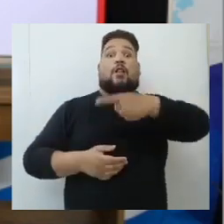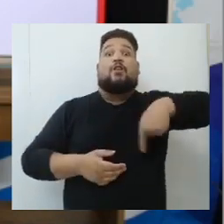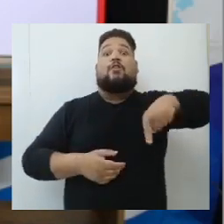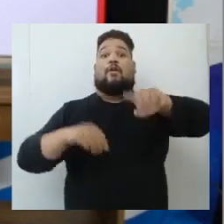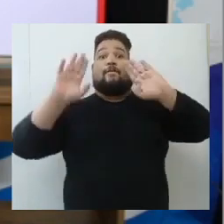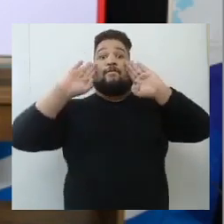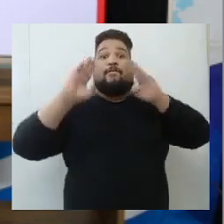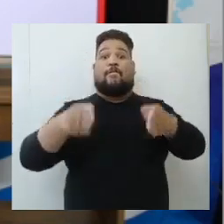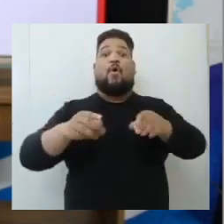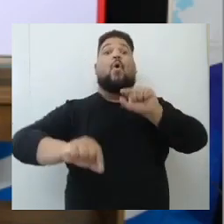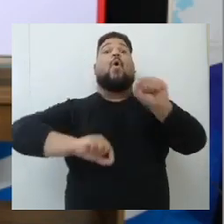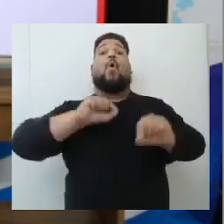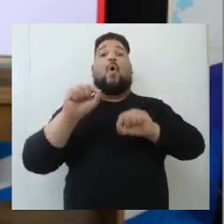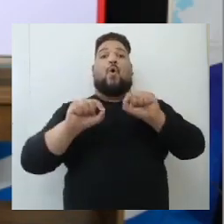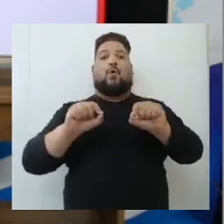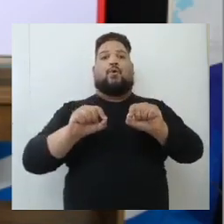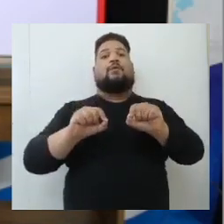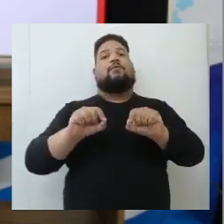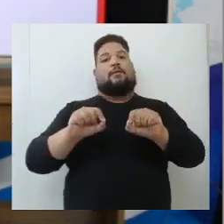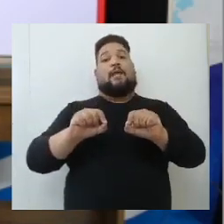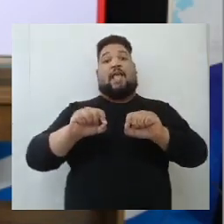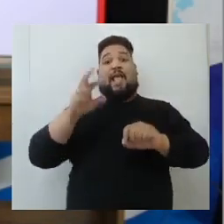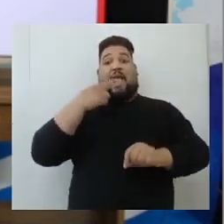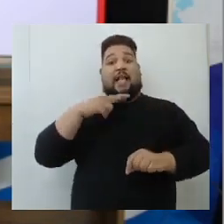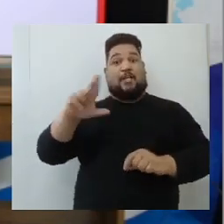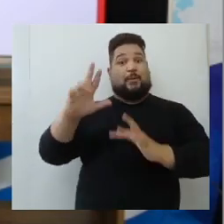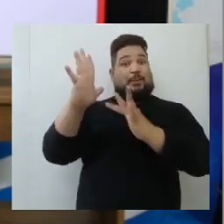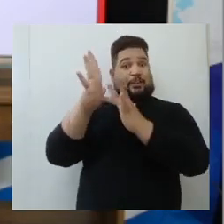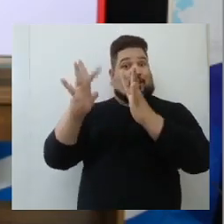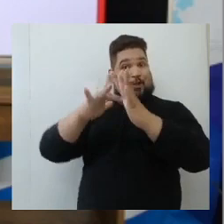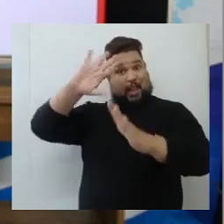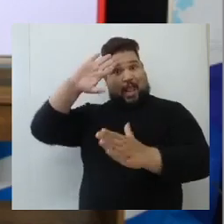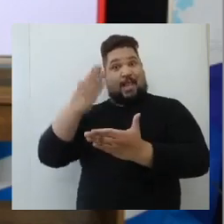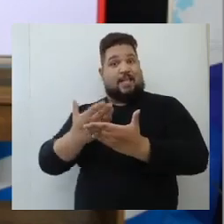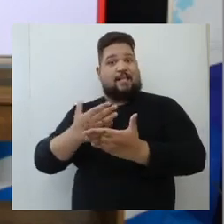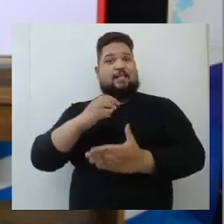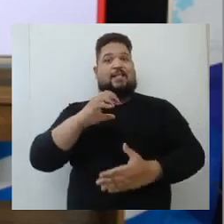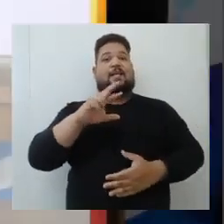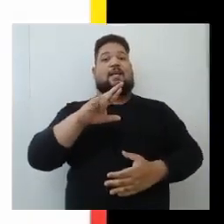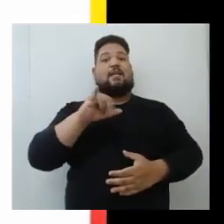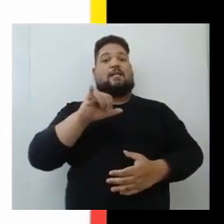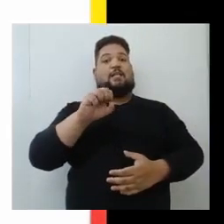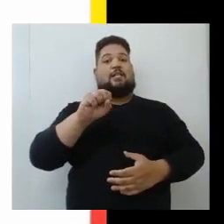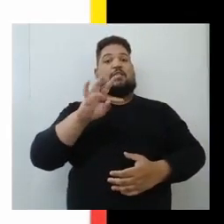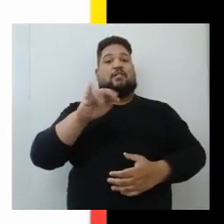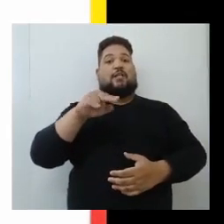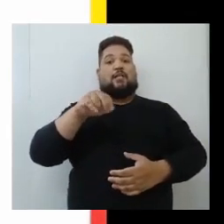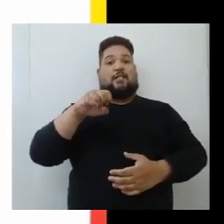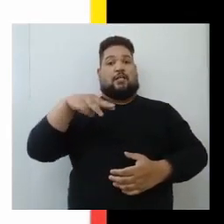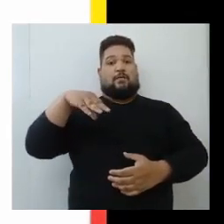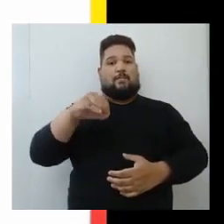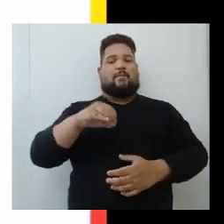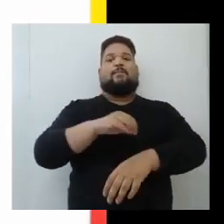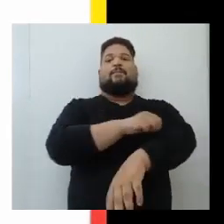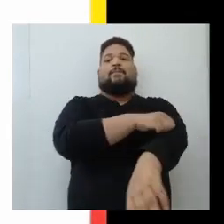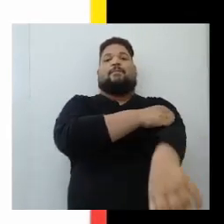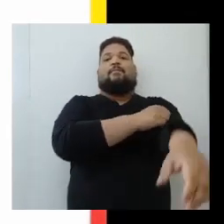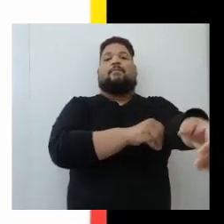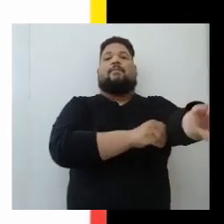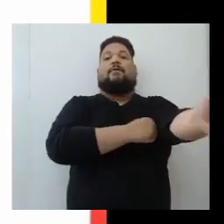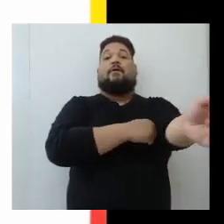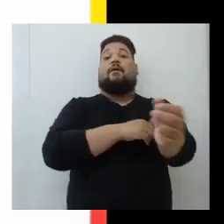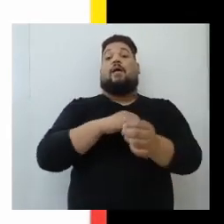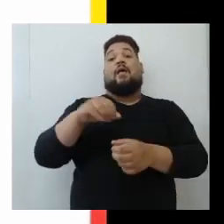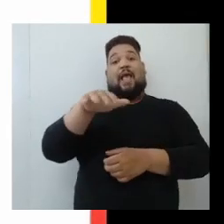na questão do cristianismo. Tá? O cristianismo adota a Bíblia como fonte